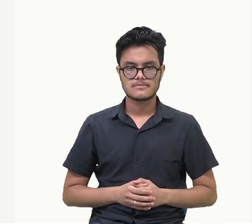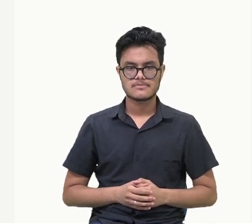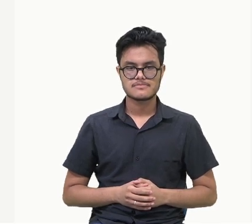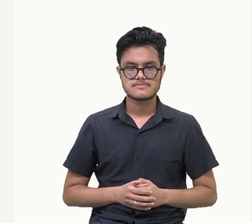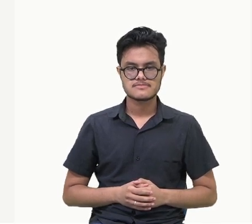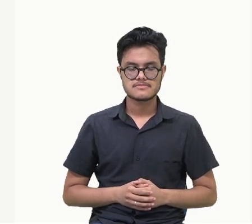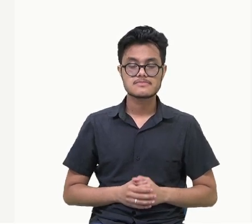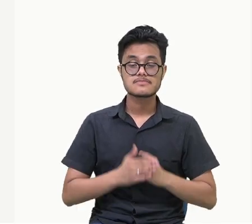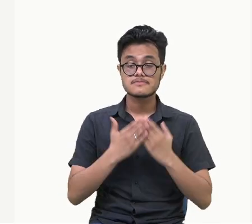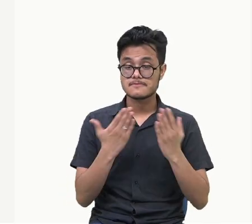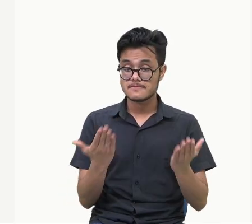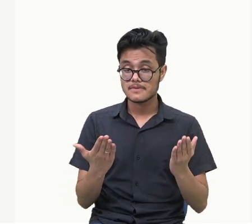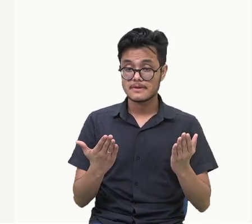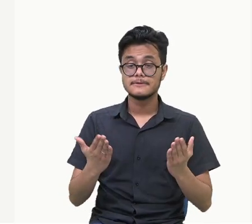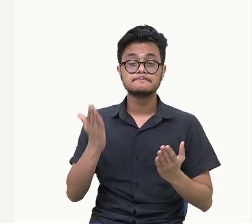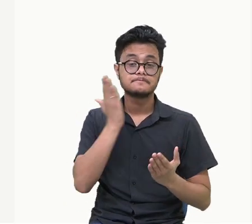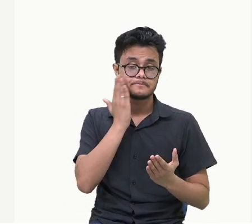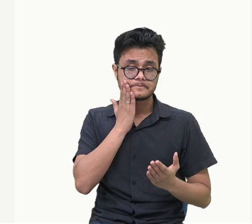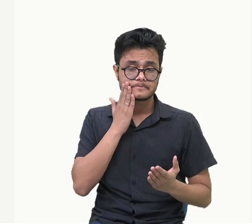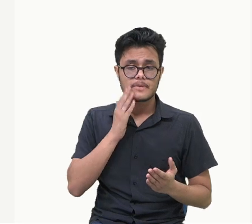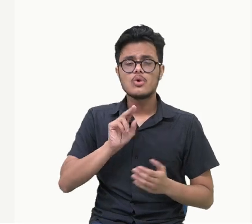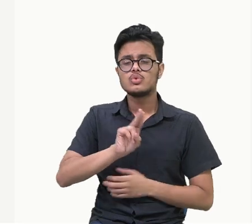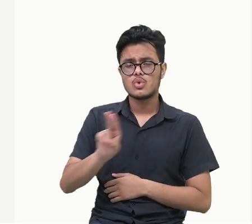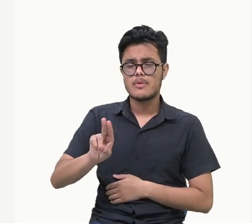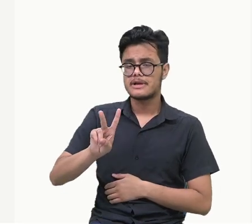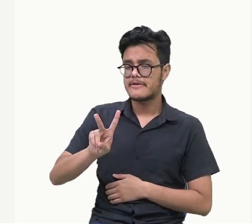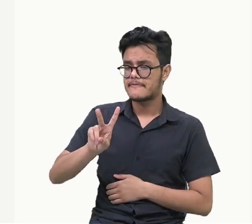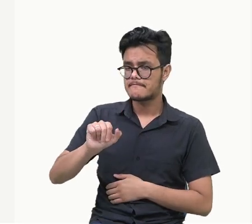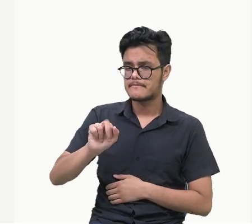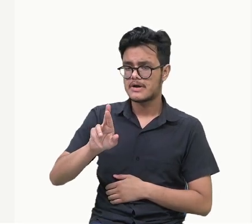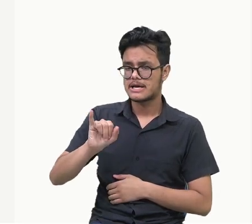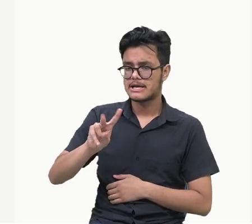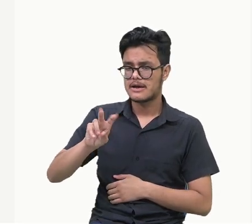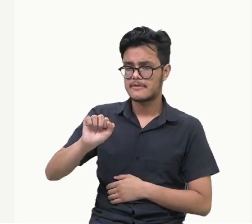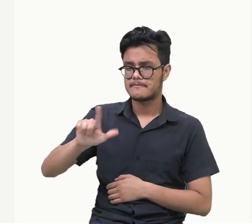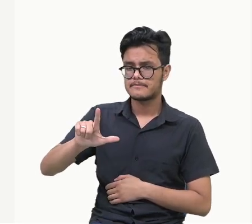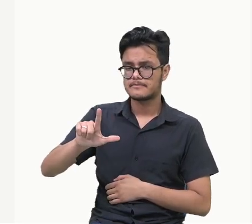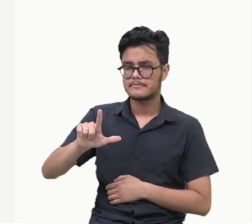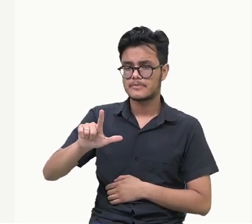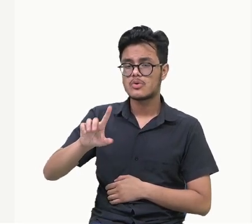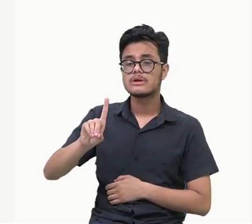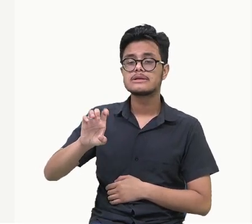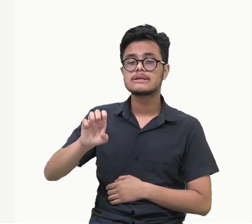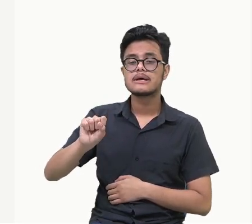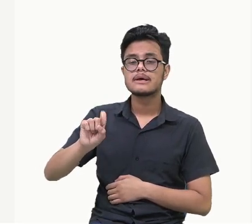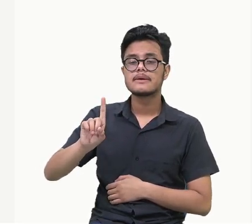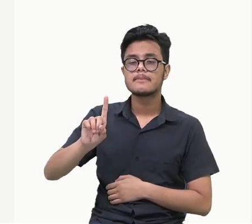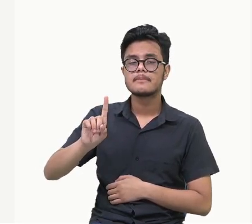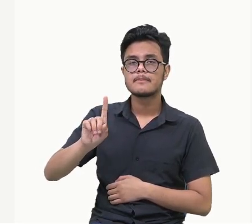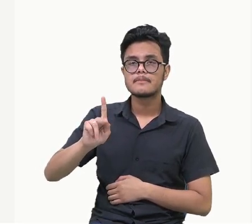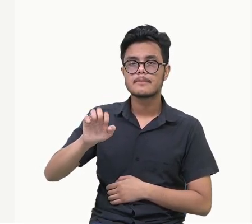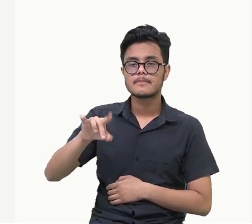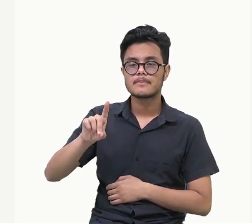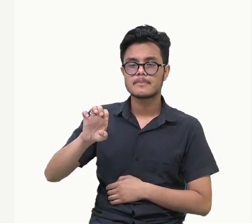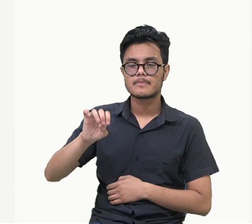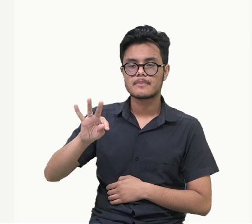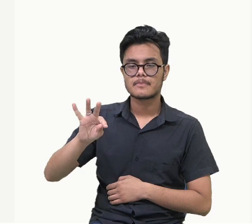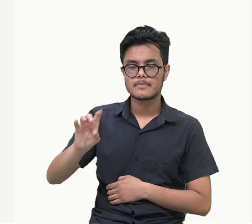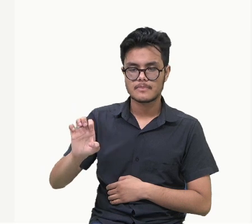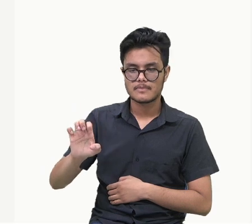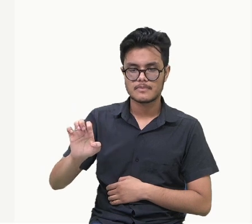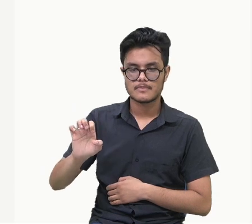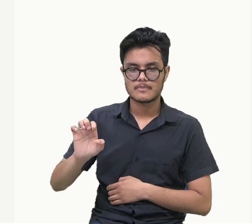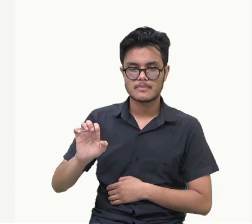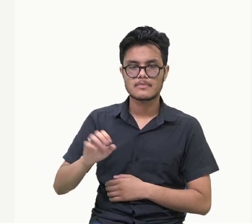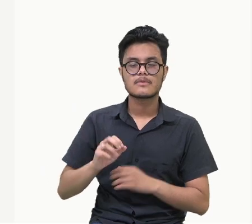Que é conhecido como variável independente. Quem é conhecido como variável independente? O x, né? O x ele é uma variável